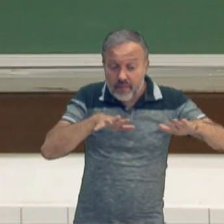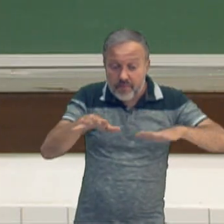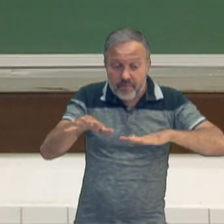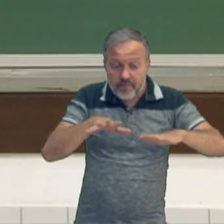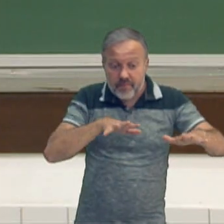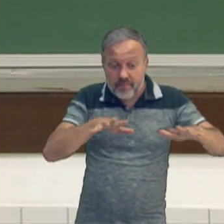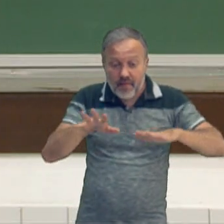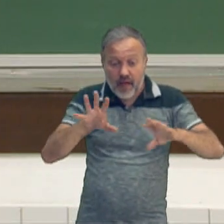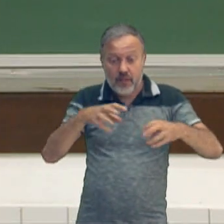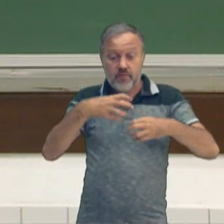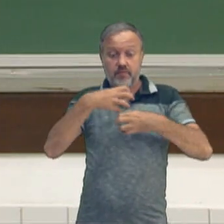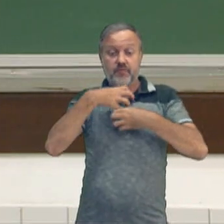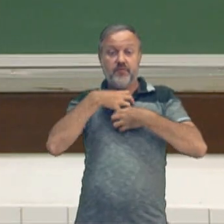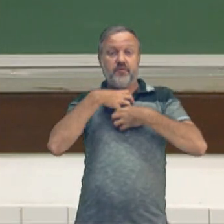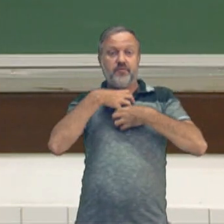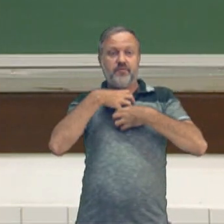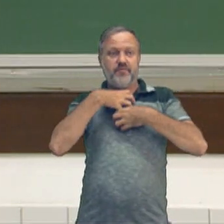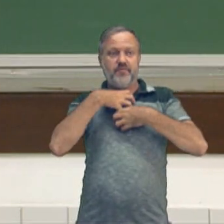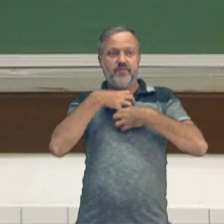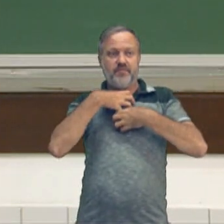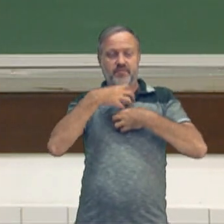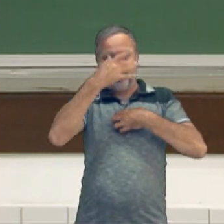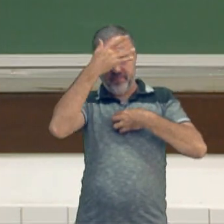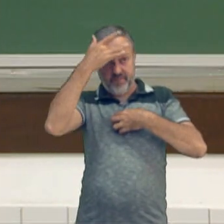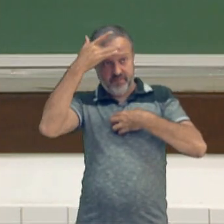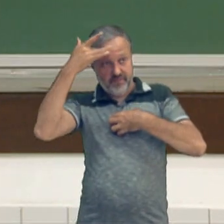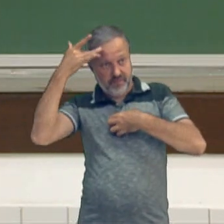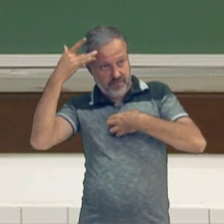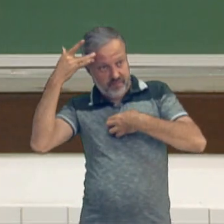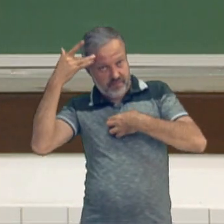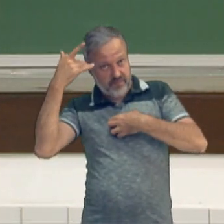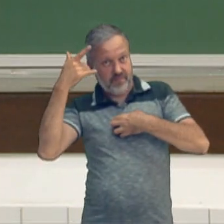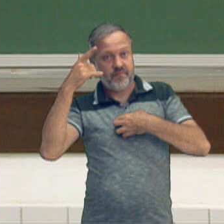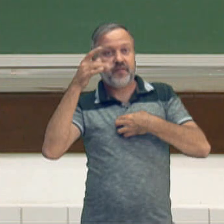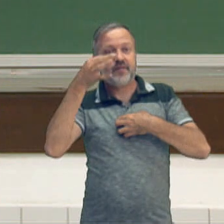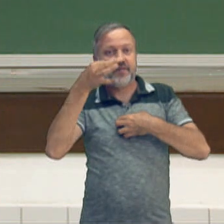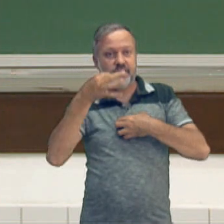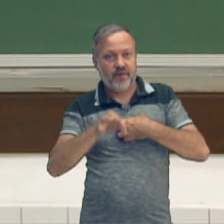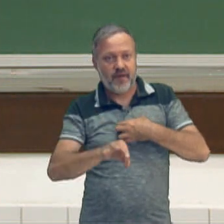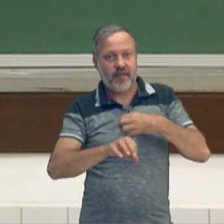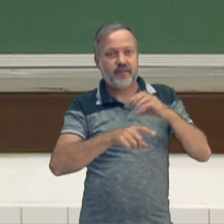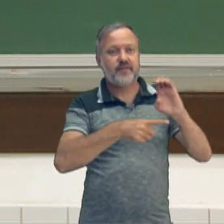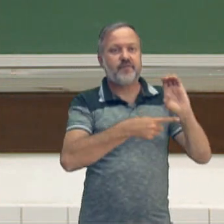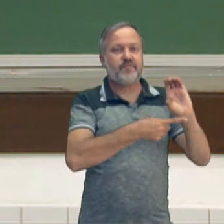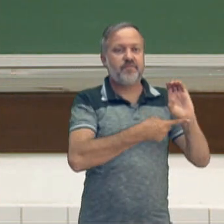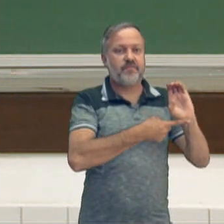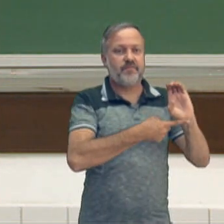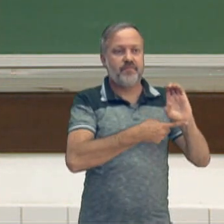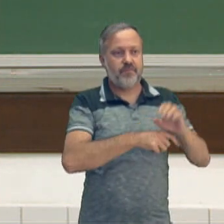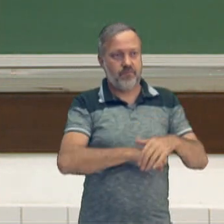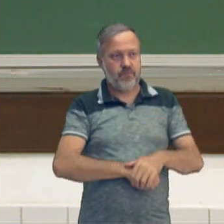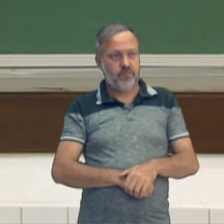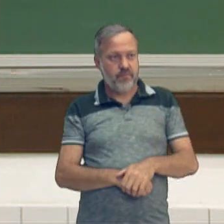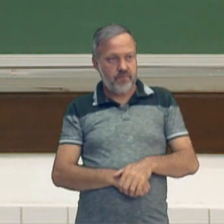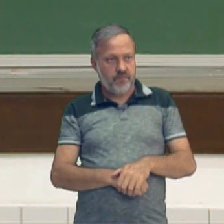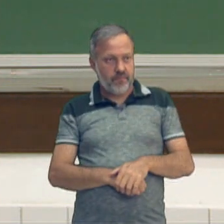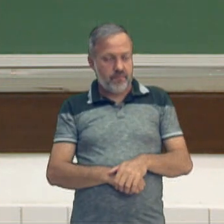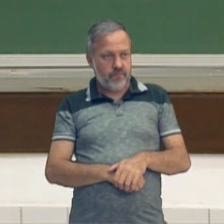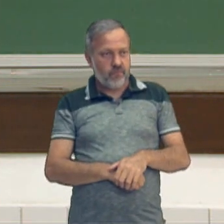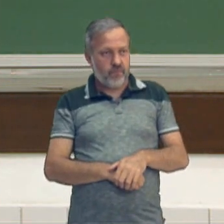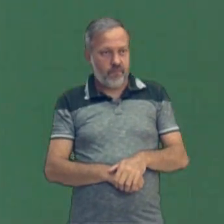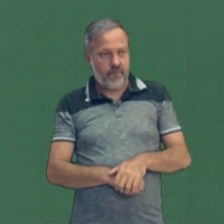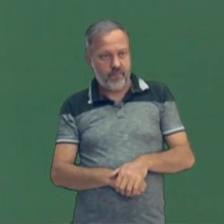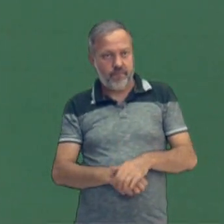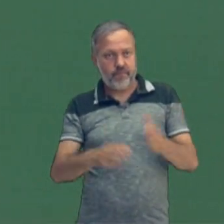energia pessoal Qin. Logo, resposta do quiz 2, letra C, calendário Maia. E aí, acertaram? Pronto